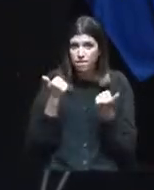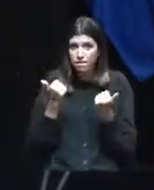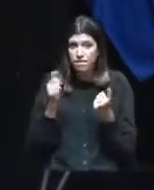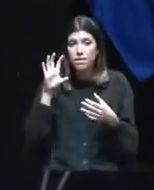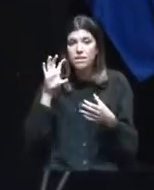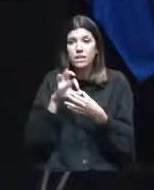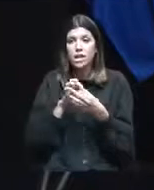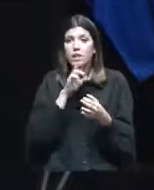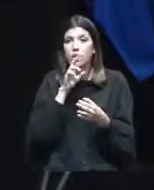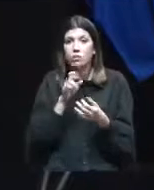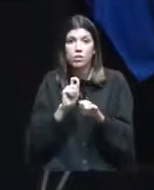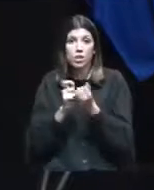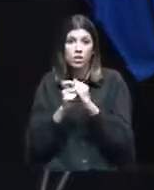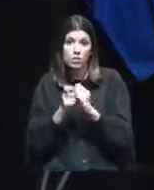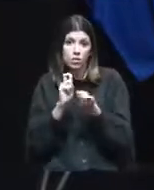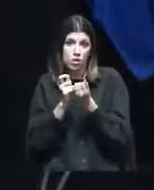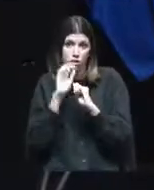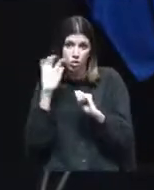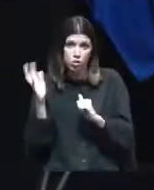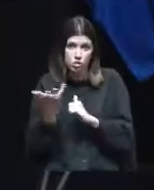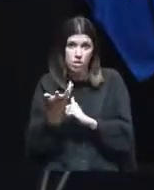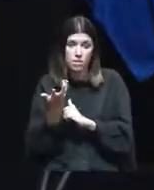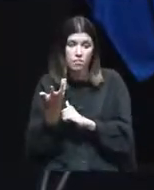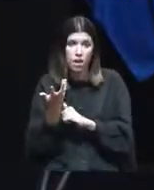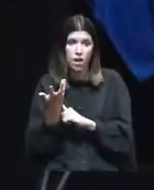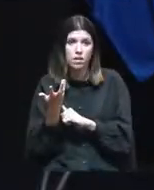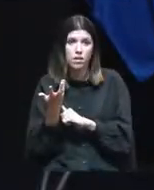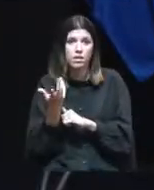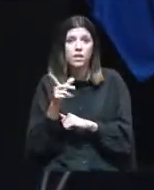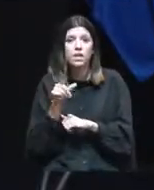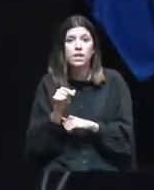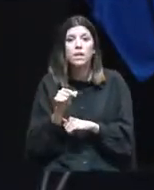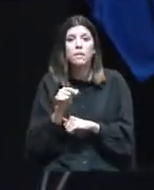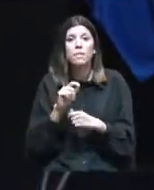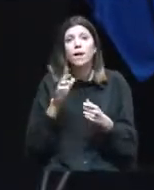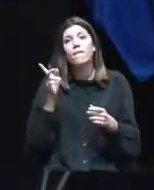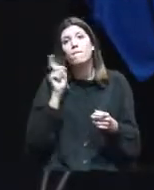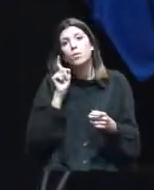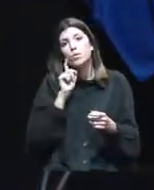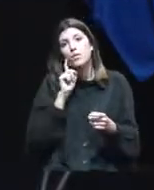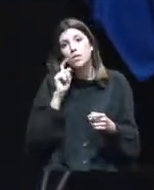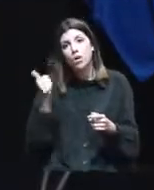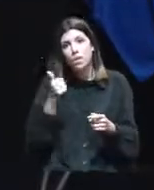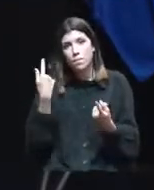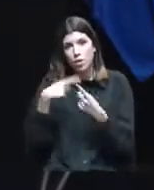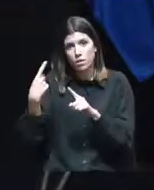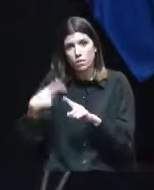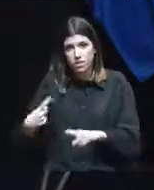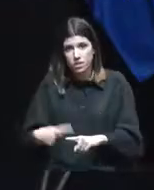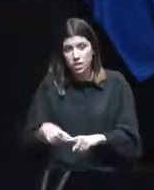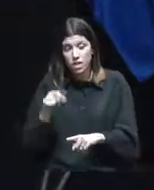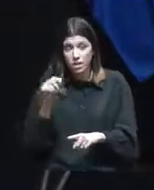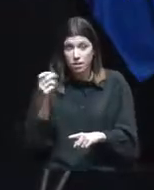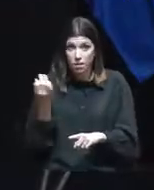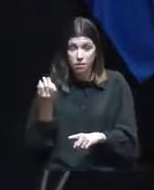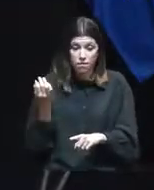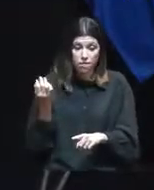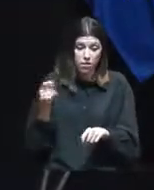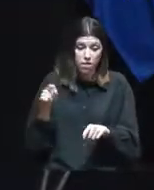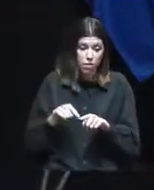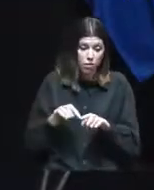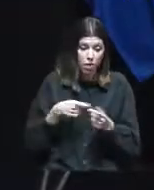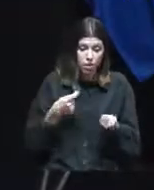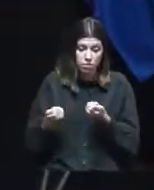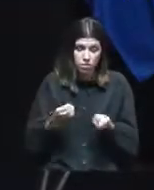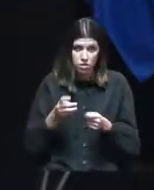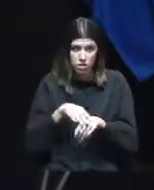nas respostas de adaptação às alterações climáticas e na preservação da biodiversidade. Sucede que a reorganização